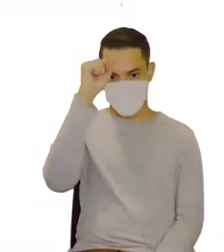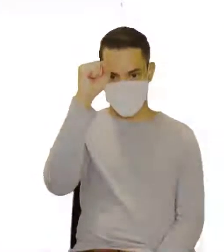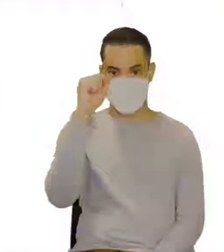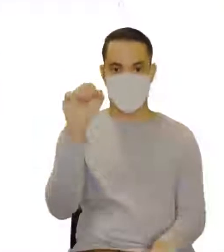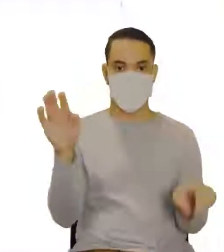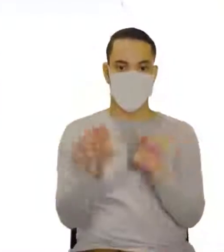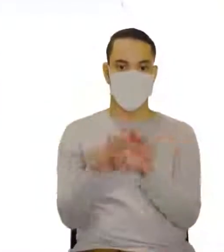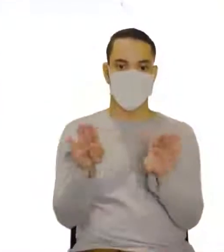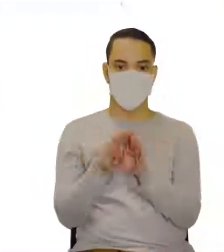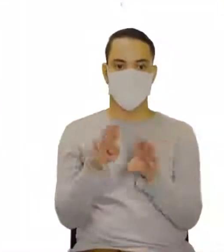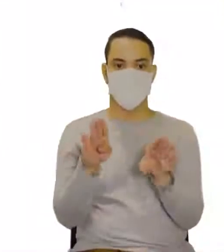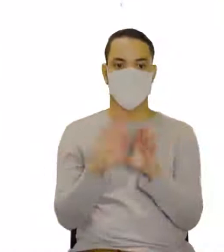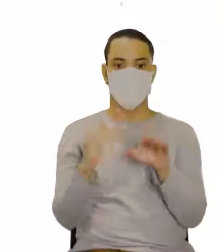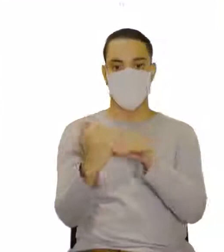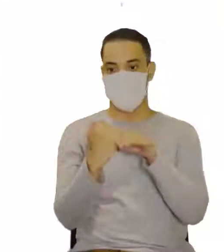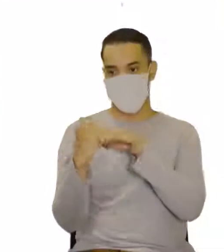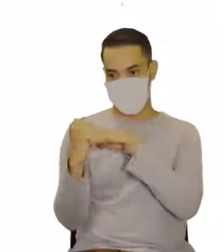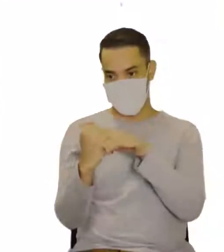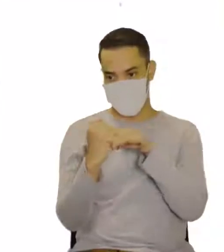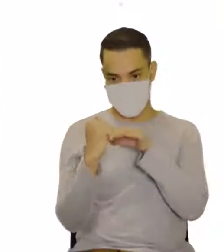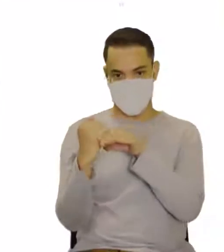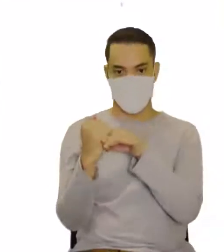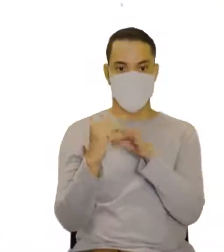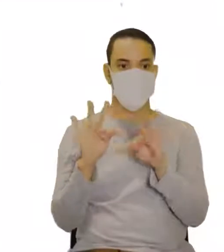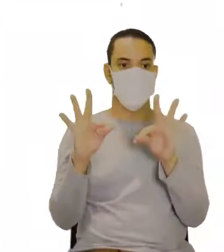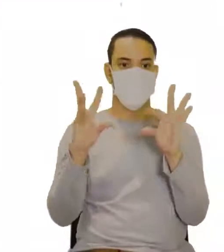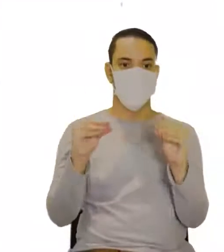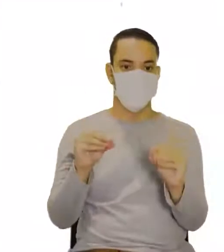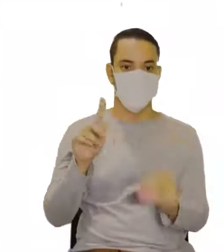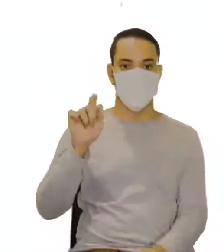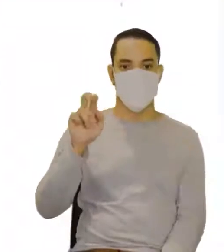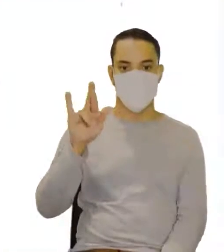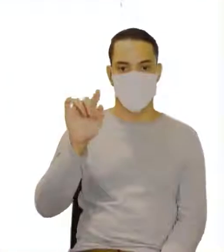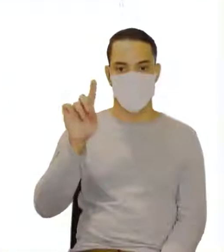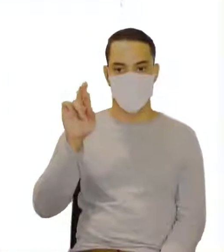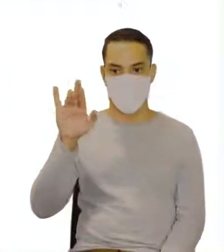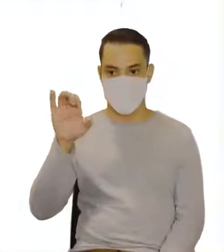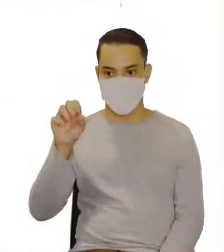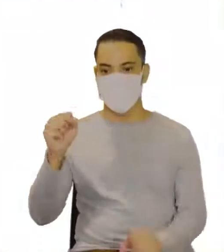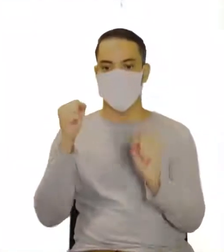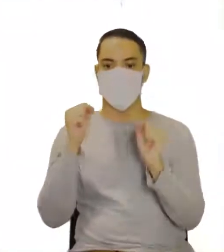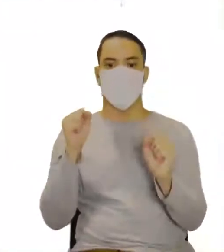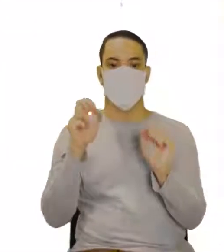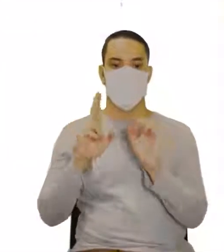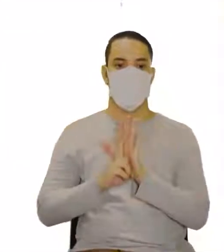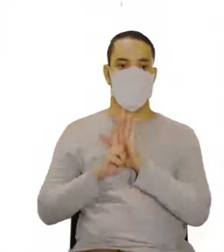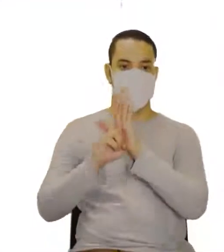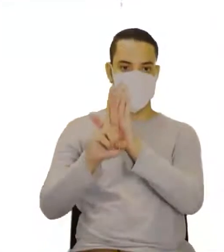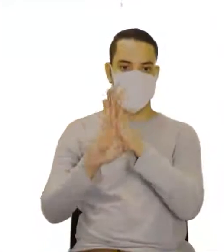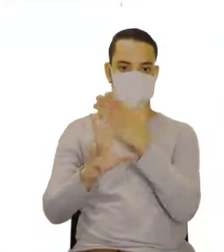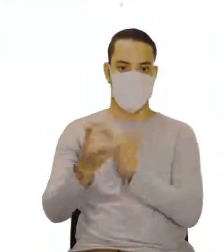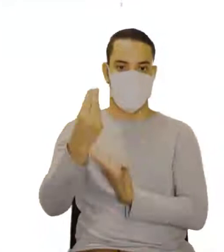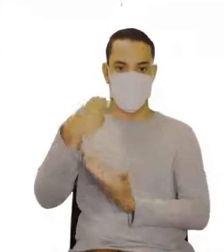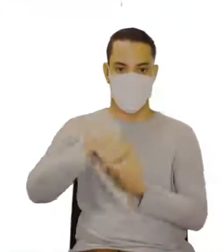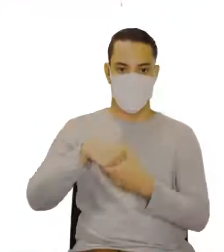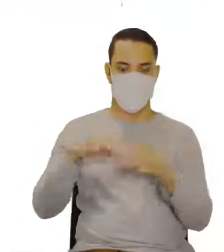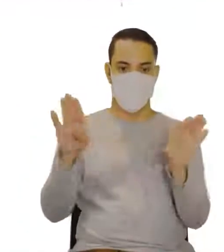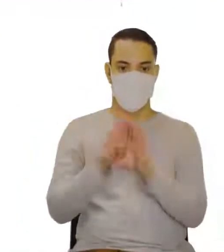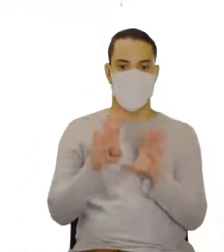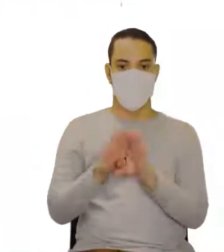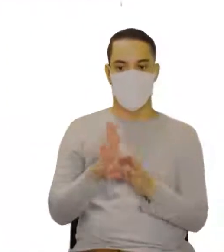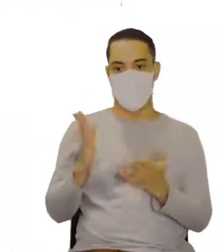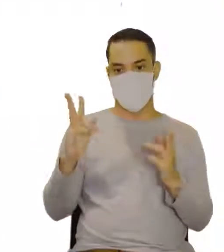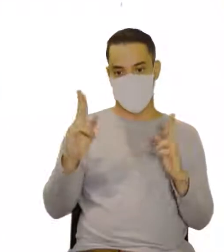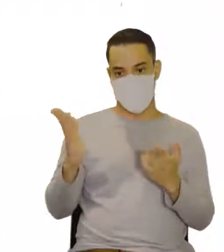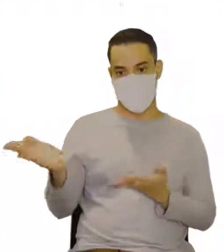eletromotriz também equivalente a esses geradores e podemos representar essa figura para essa